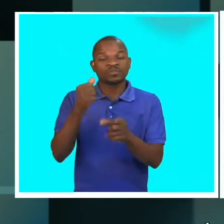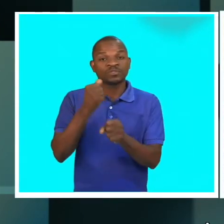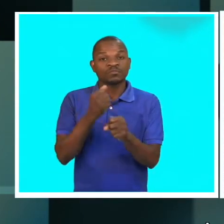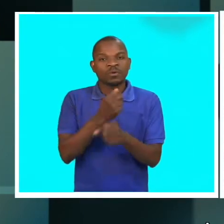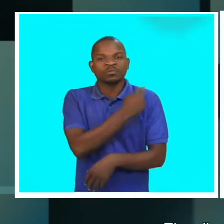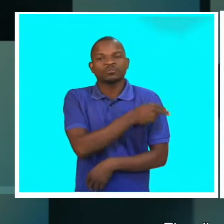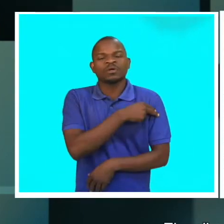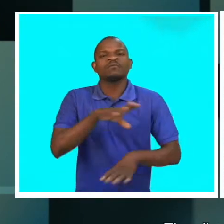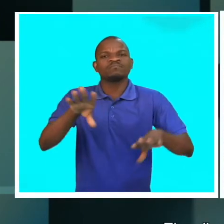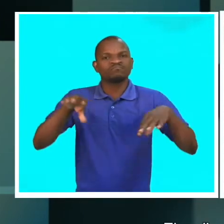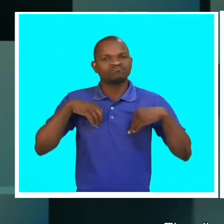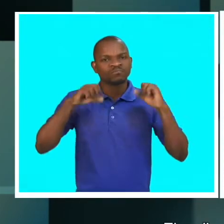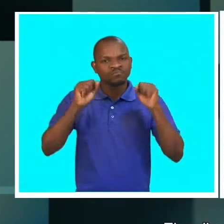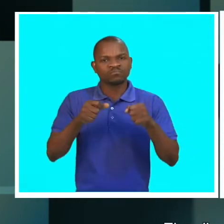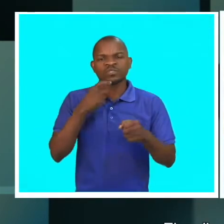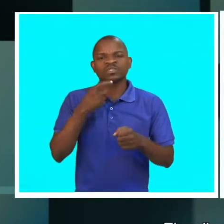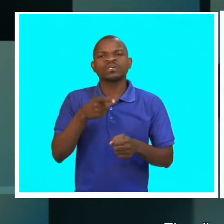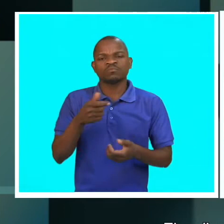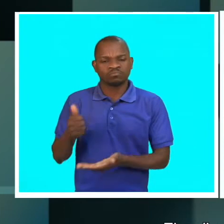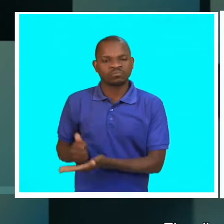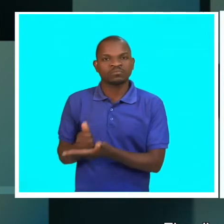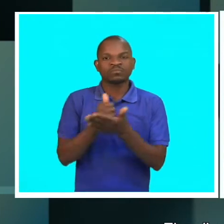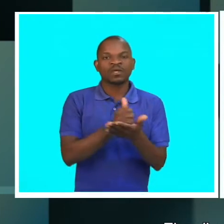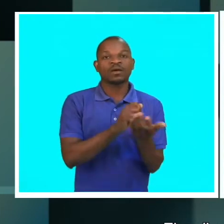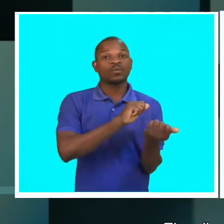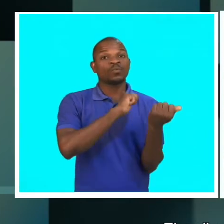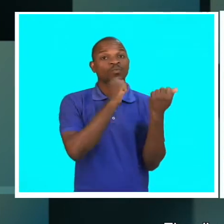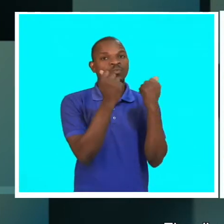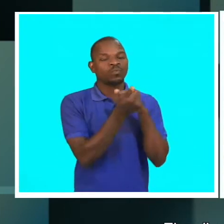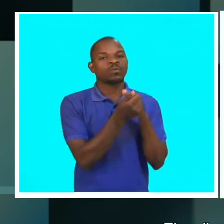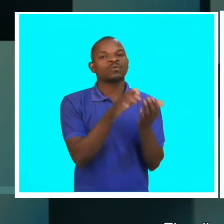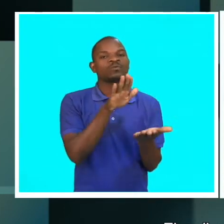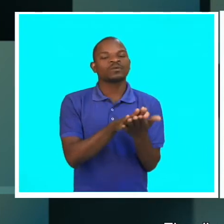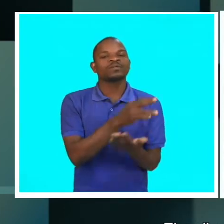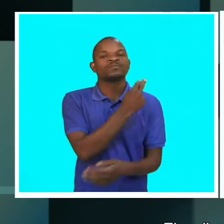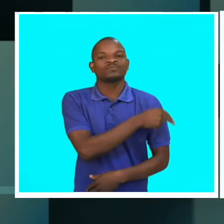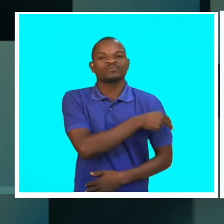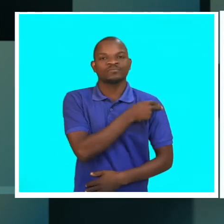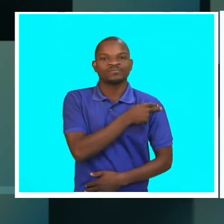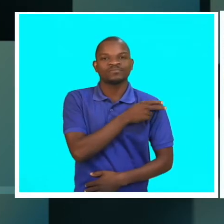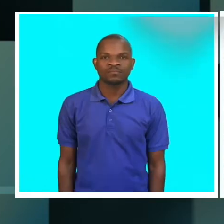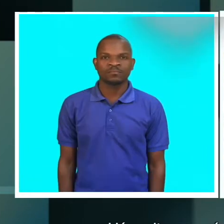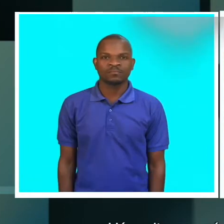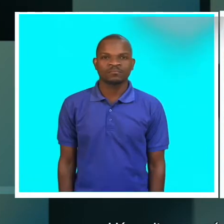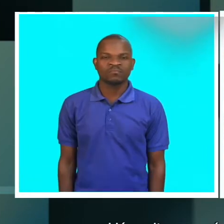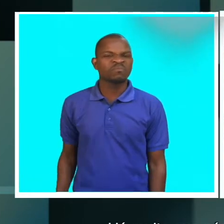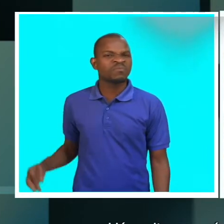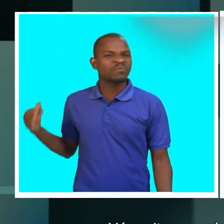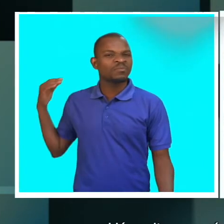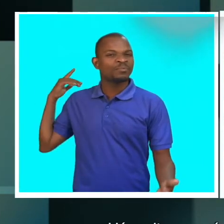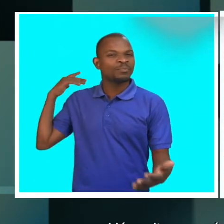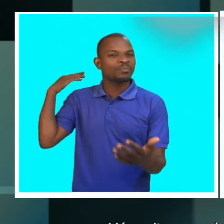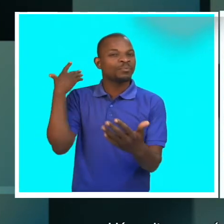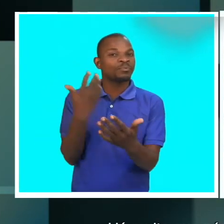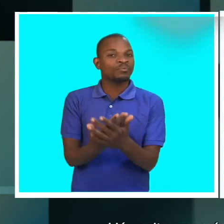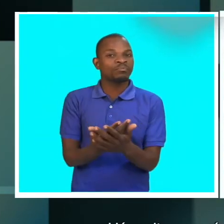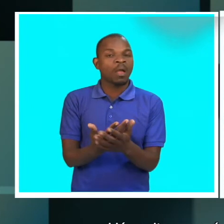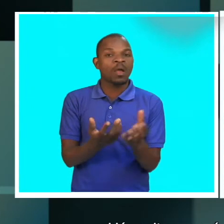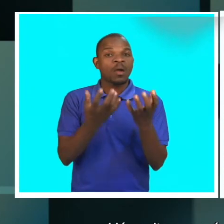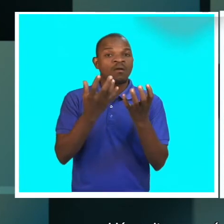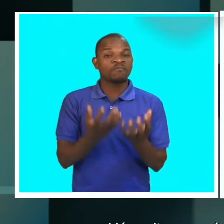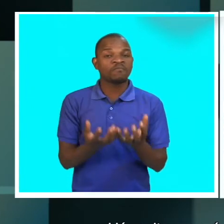daquele hospital. Eles dizem que vai ajudar a dar outro aspecto àquela unidade sanitária. Há muitos que nós não tínhamos